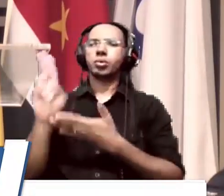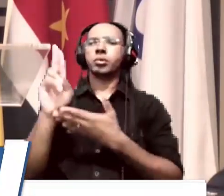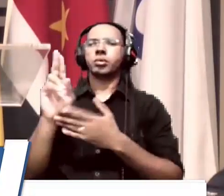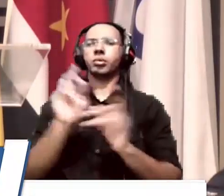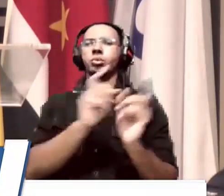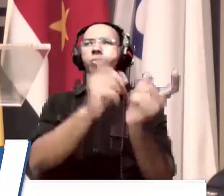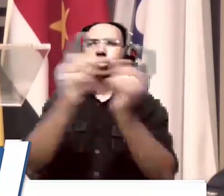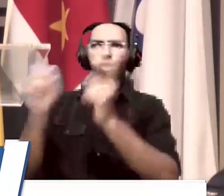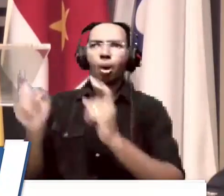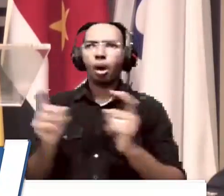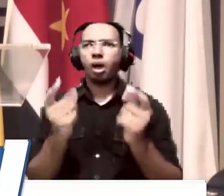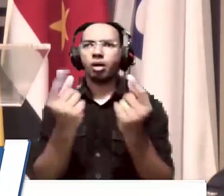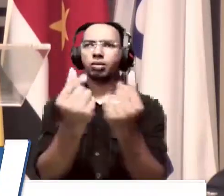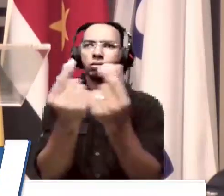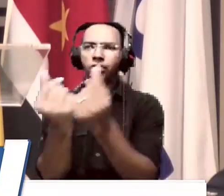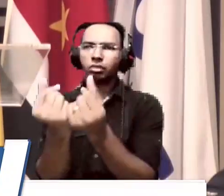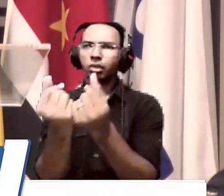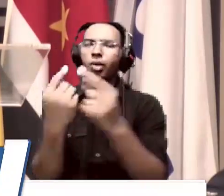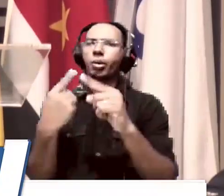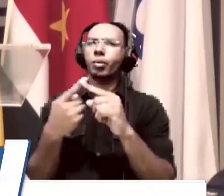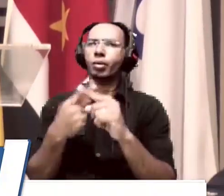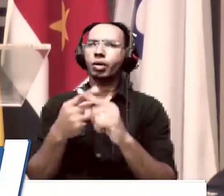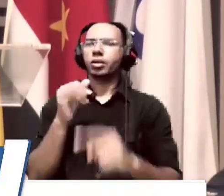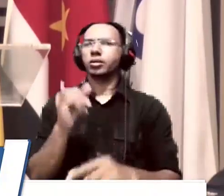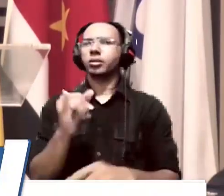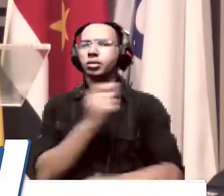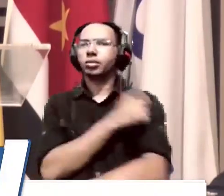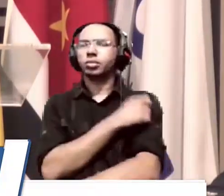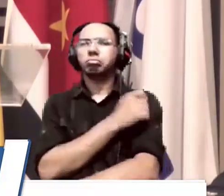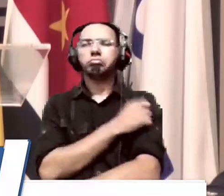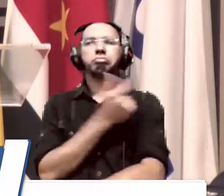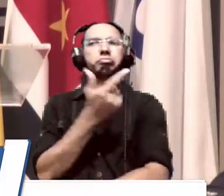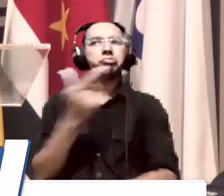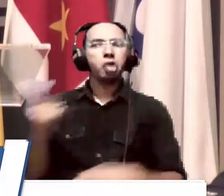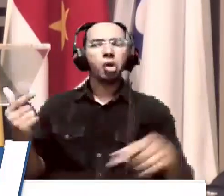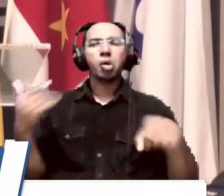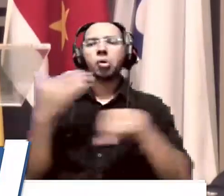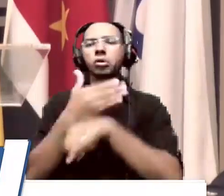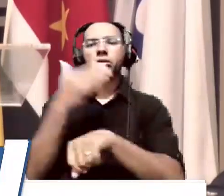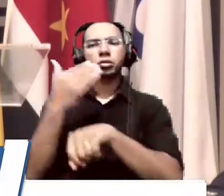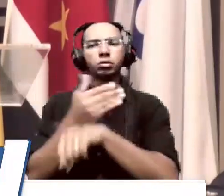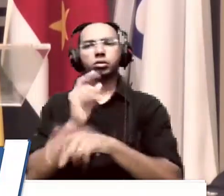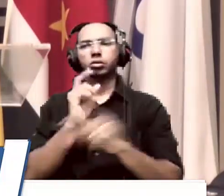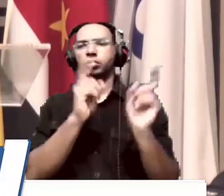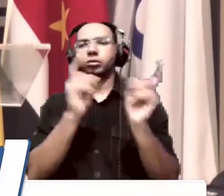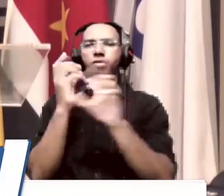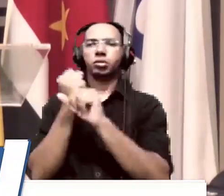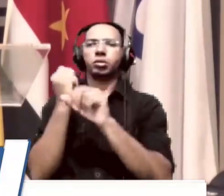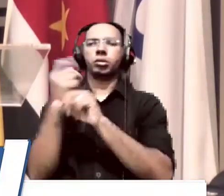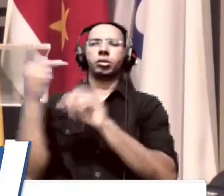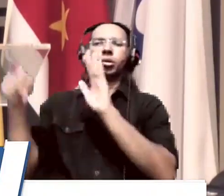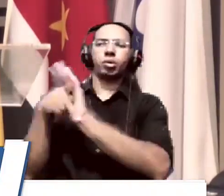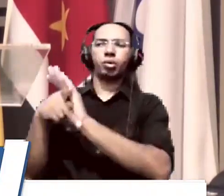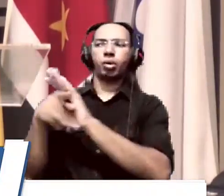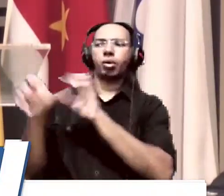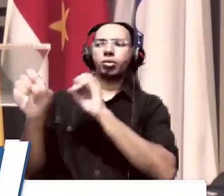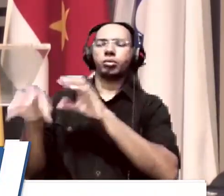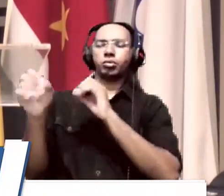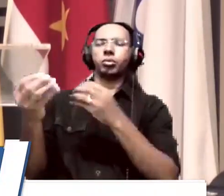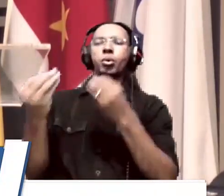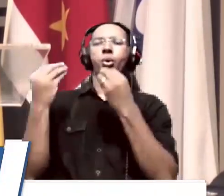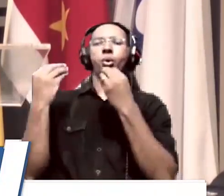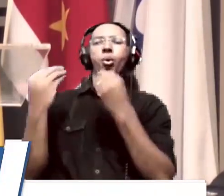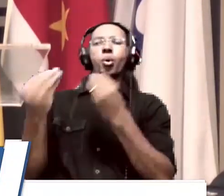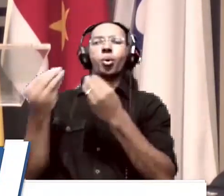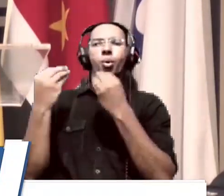esse orçamento? Porque se os estudantes não fazem parte da discussão do orçamento que é destinado à educação na nossa cidade, como ele vai ser